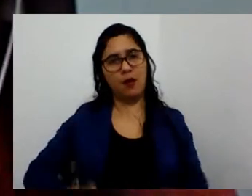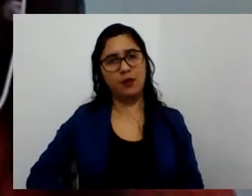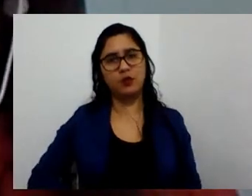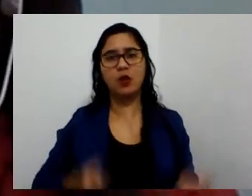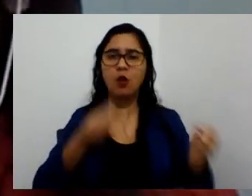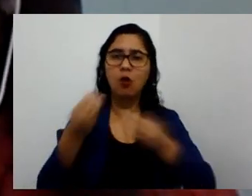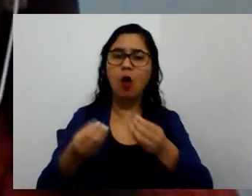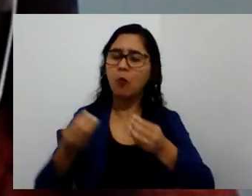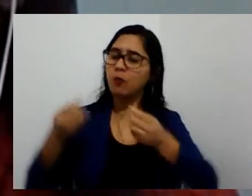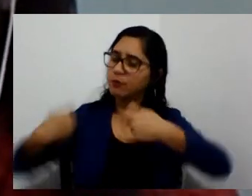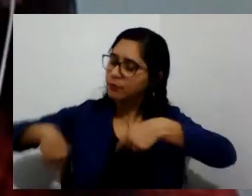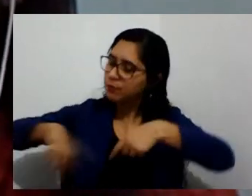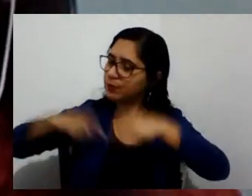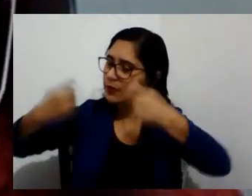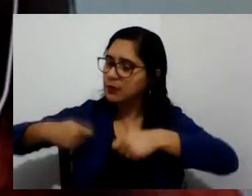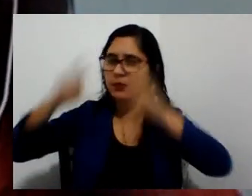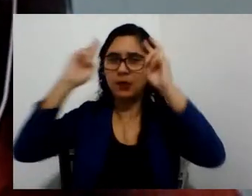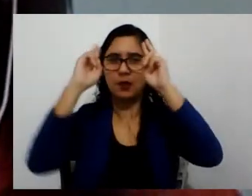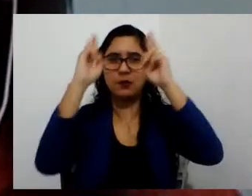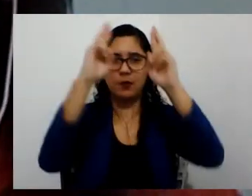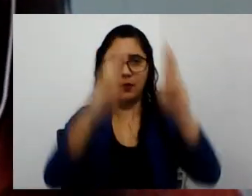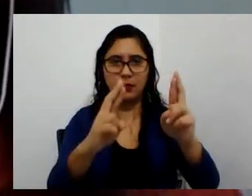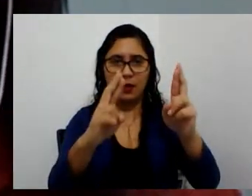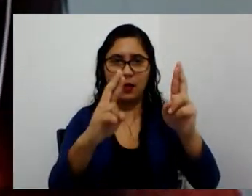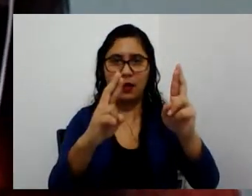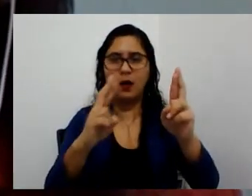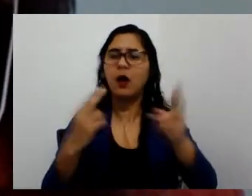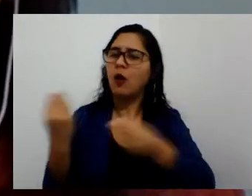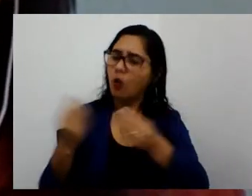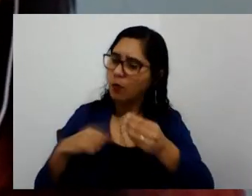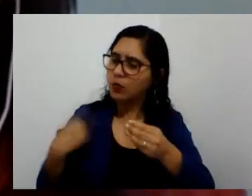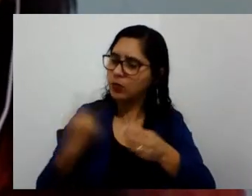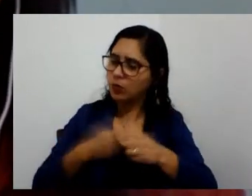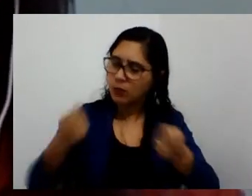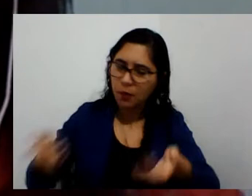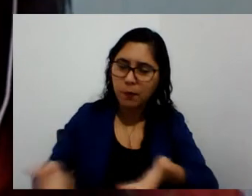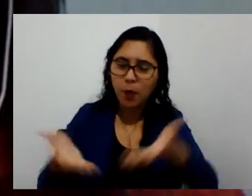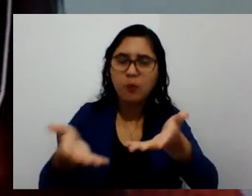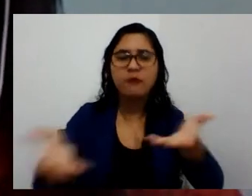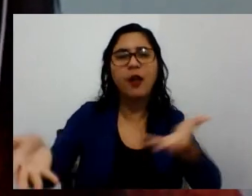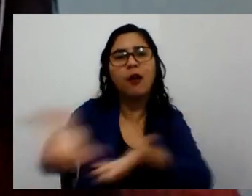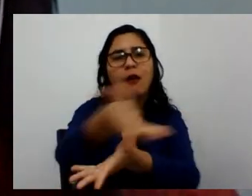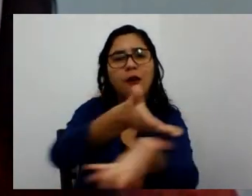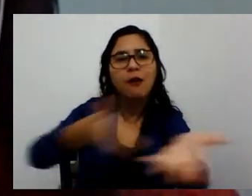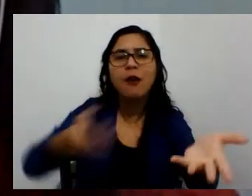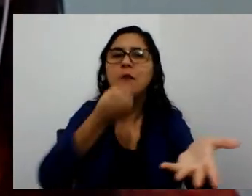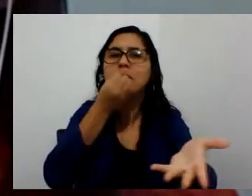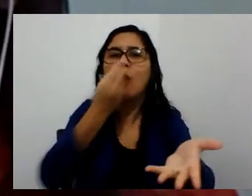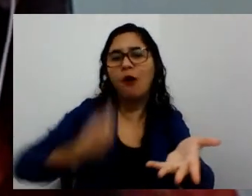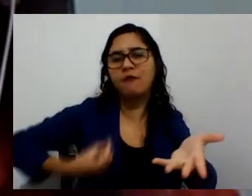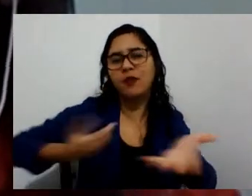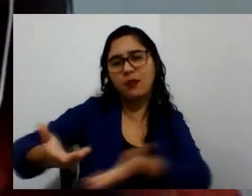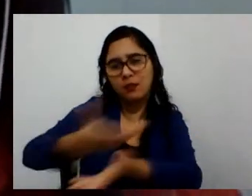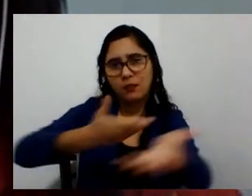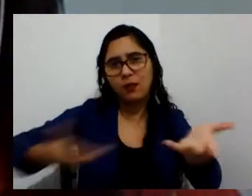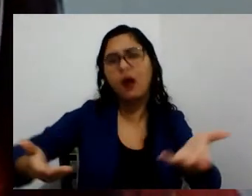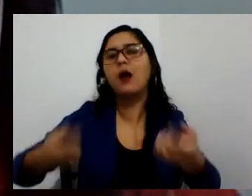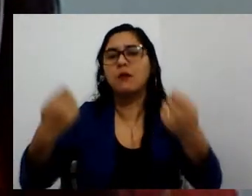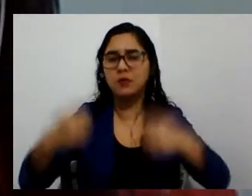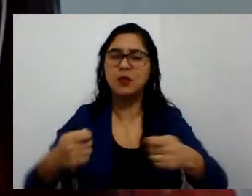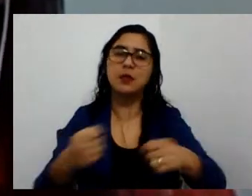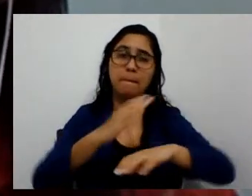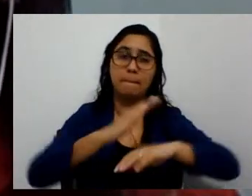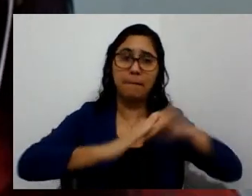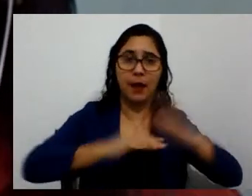como devemos promover o bom convívio, né? Isso vai desde uma boa prática de